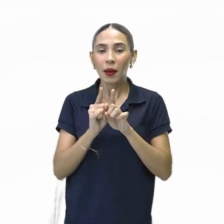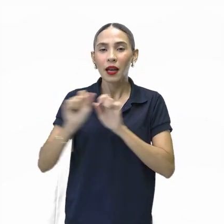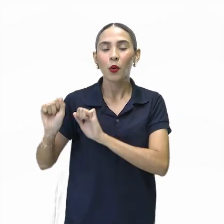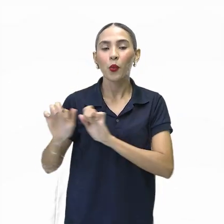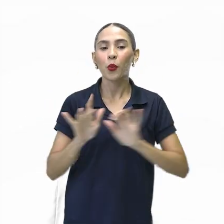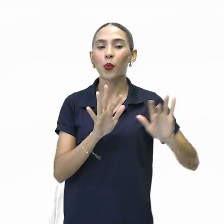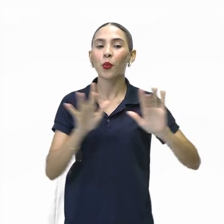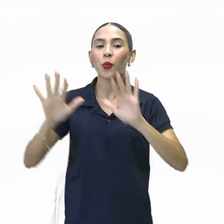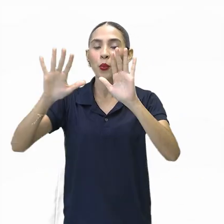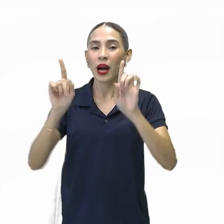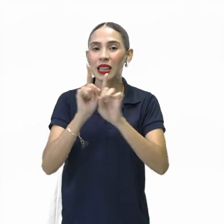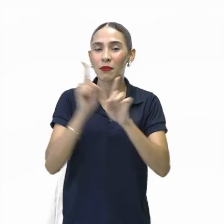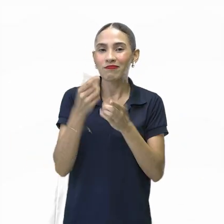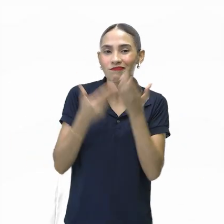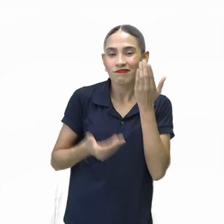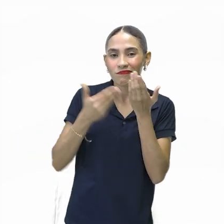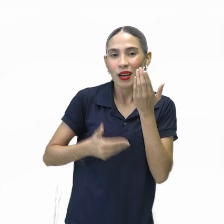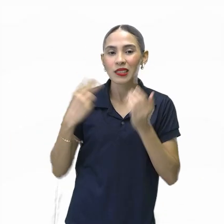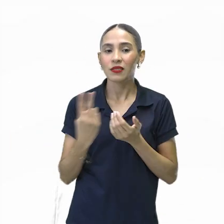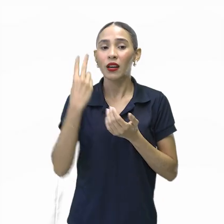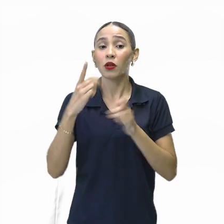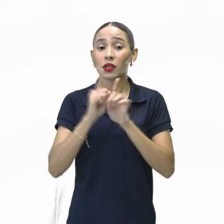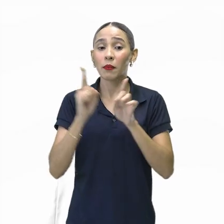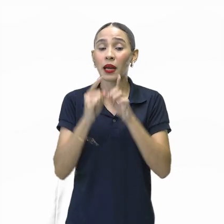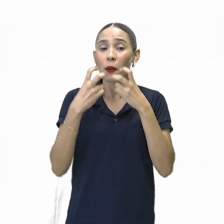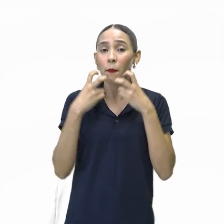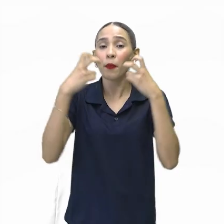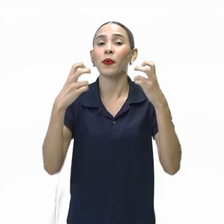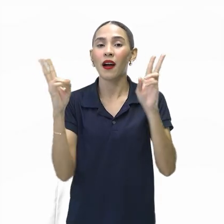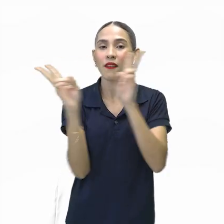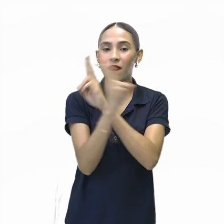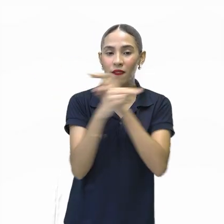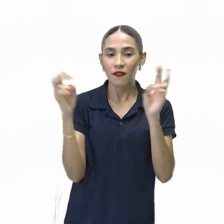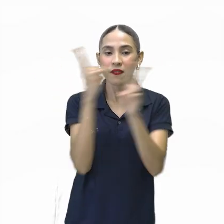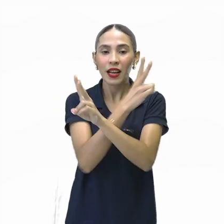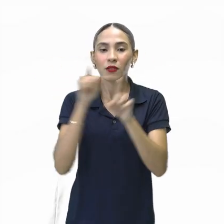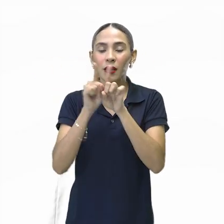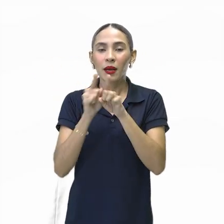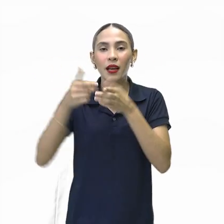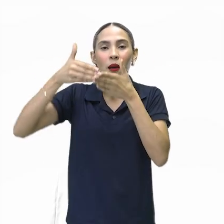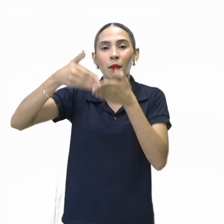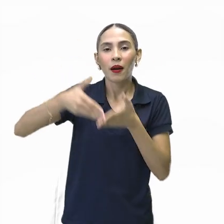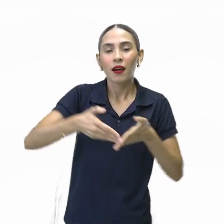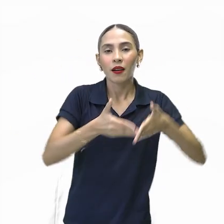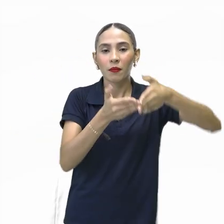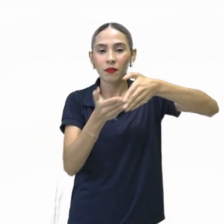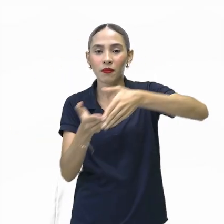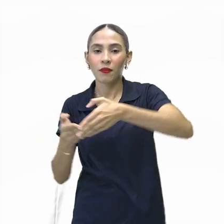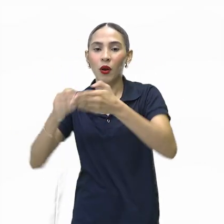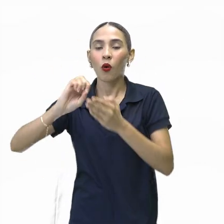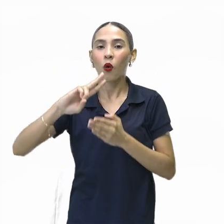da fumaça o tamanho da desgraça, e no tom que sopra o vento, se corre o barco ou vai